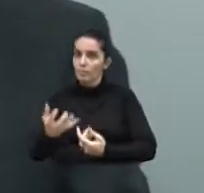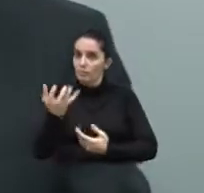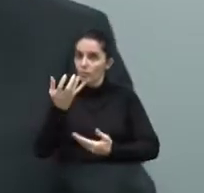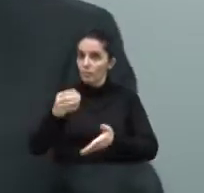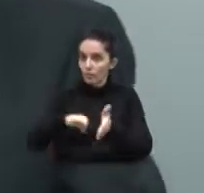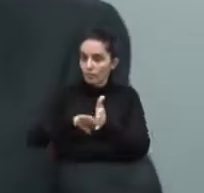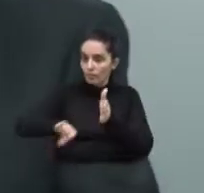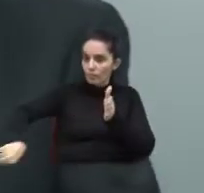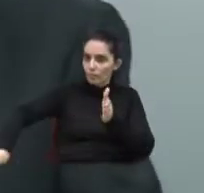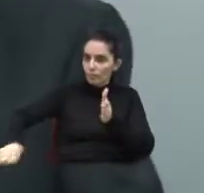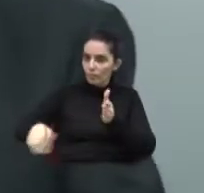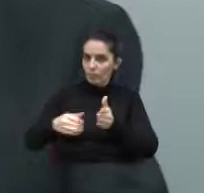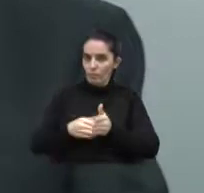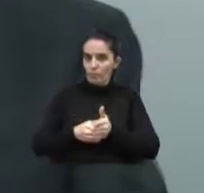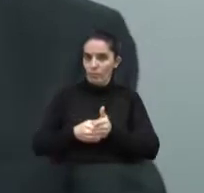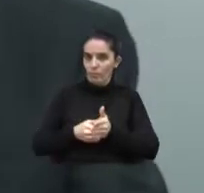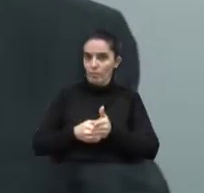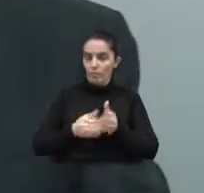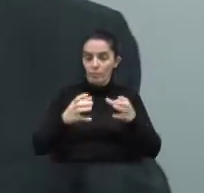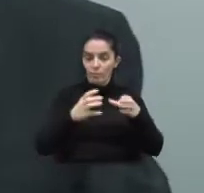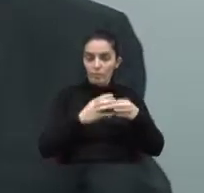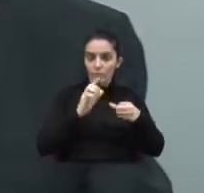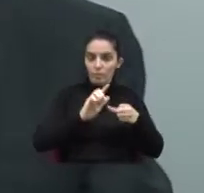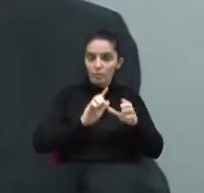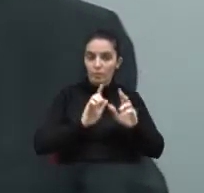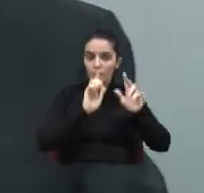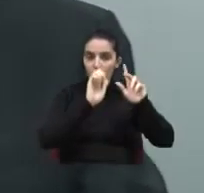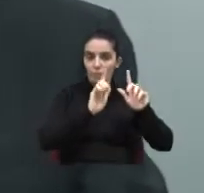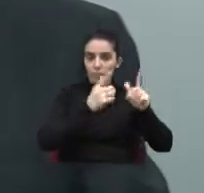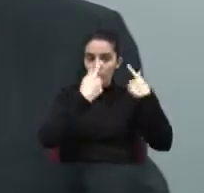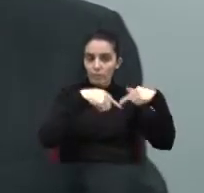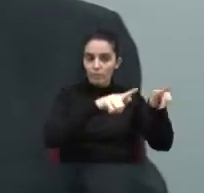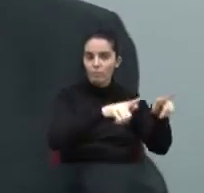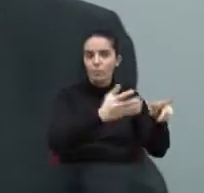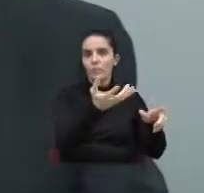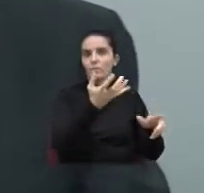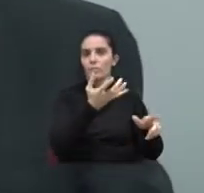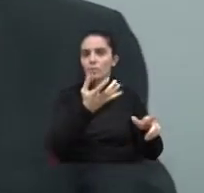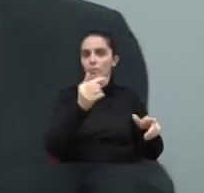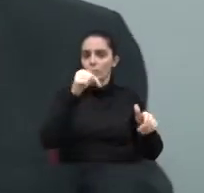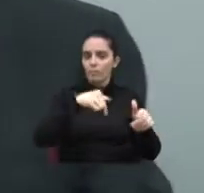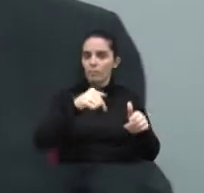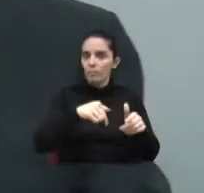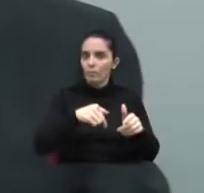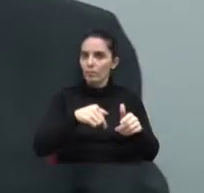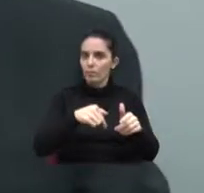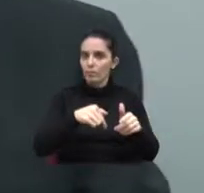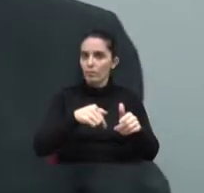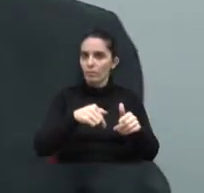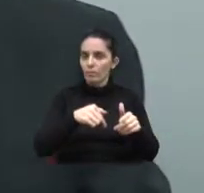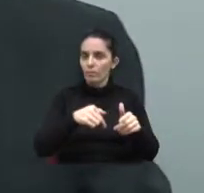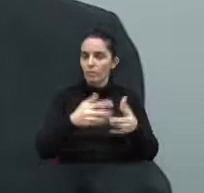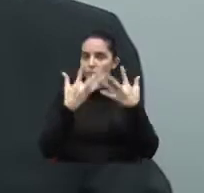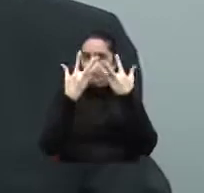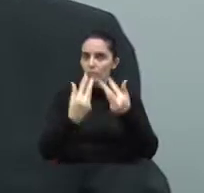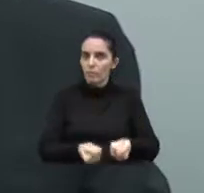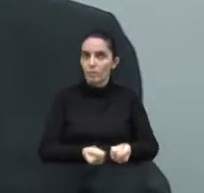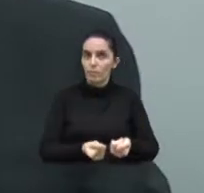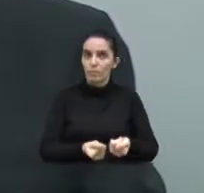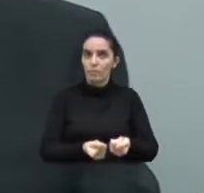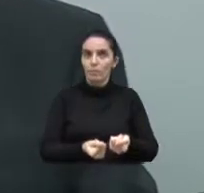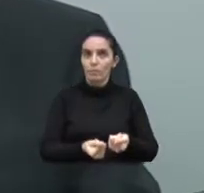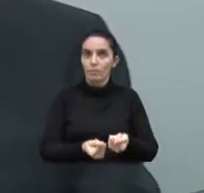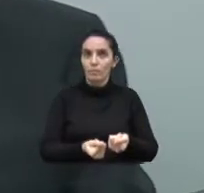esquerda queria ficar no conselho. Tinha que ser montado pela esquerda, para atender interesses